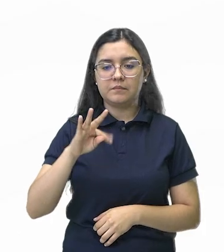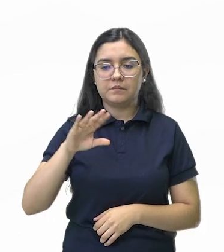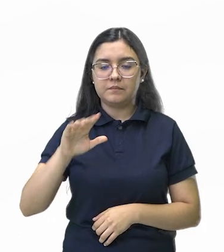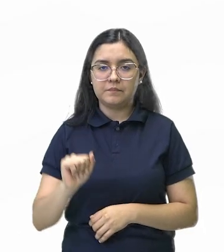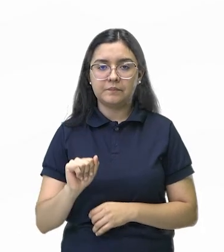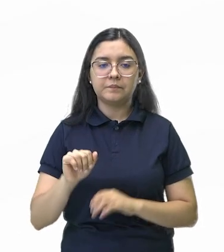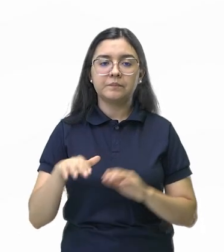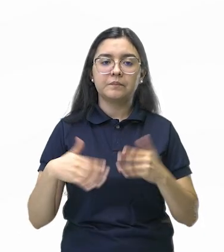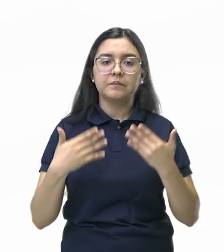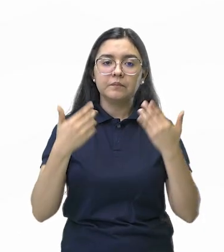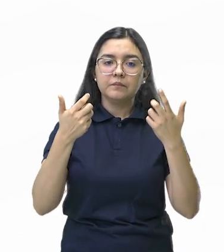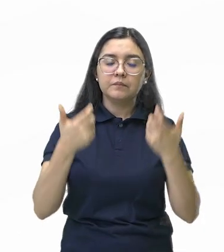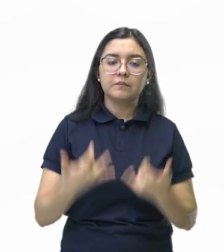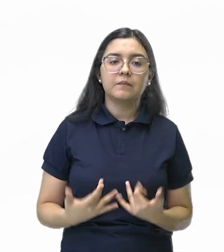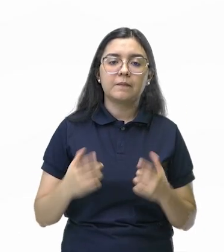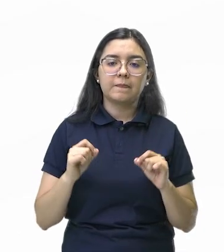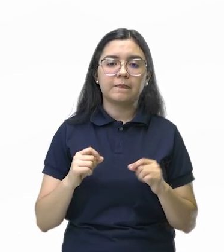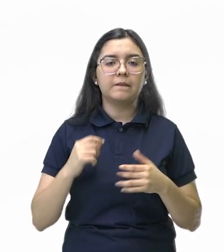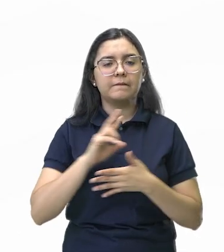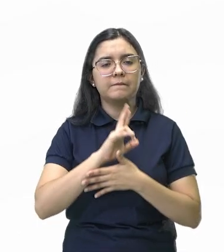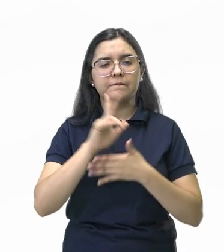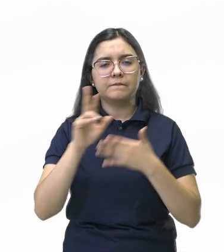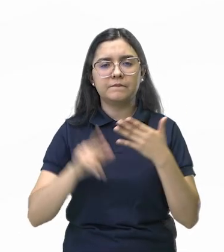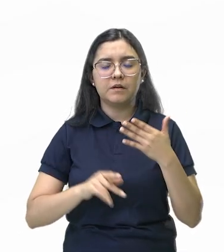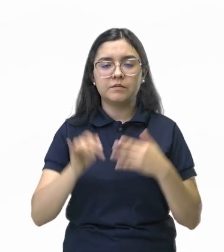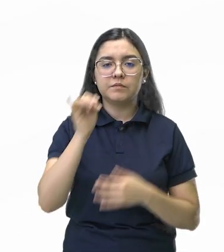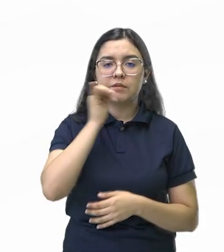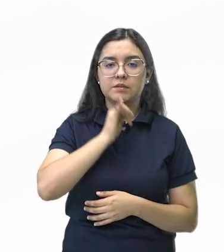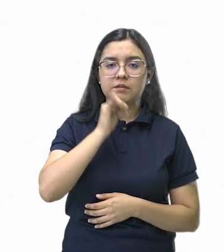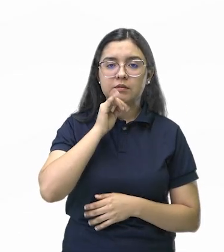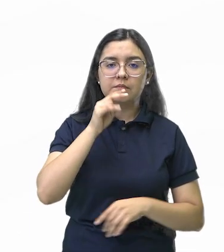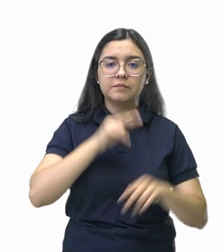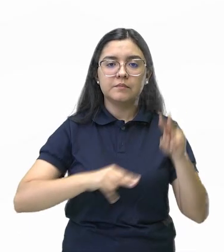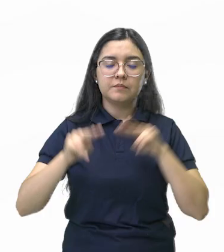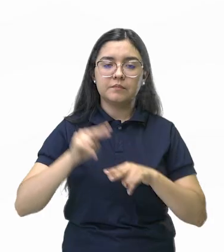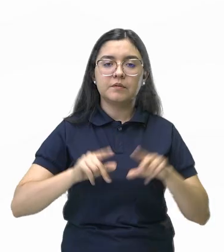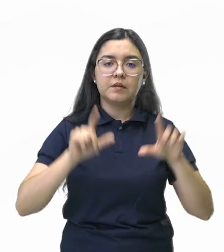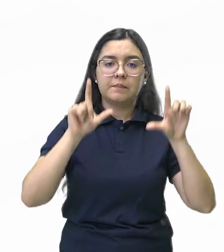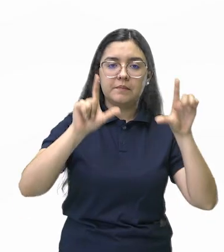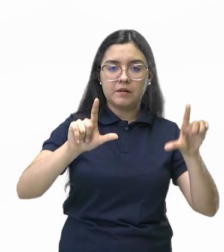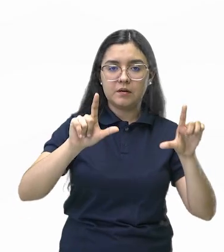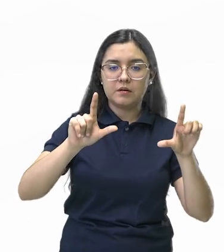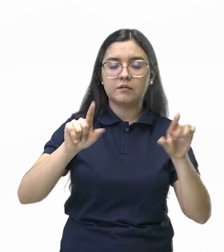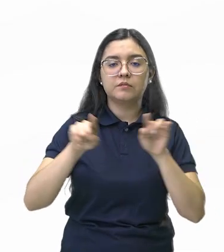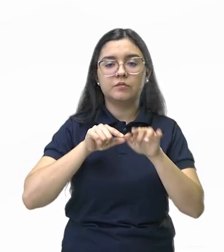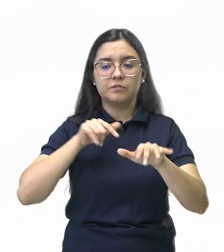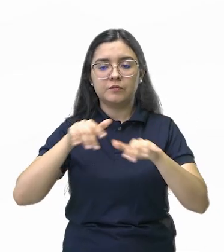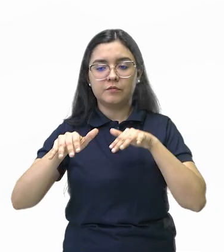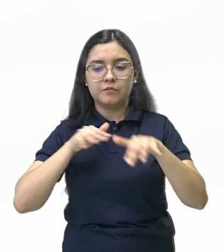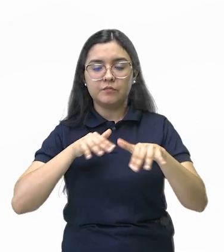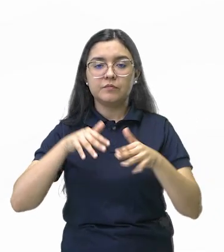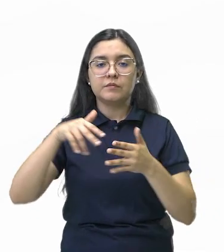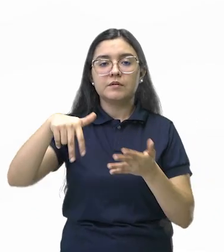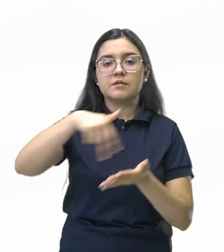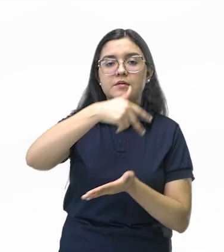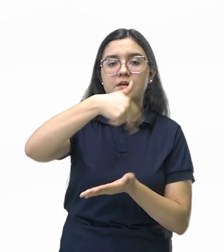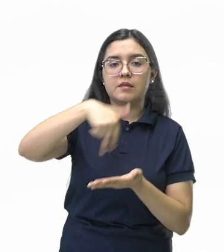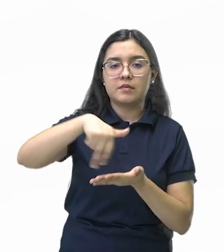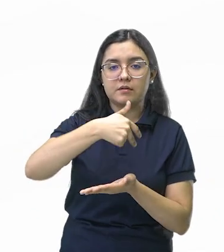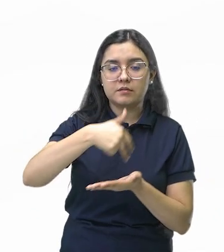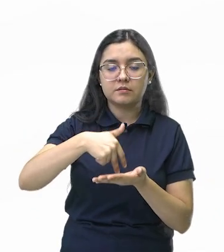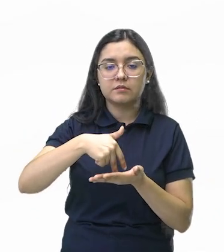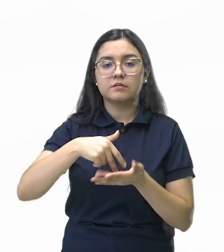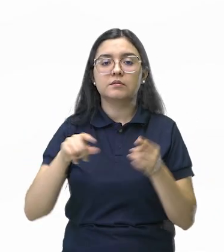como eu falei, eu dei vários exemplos visuais da placa, do movimento, da dança,